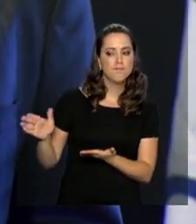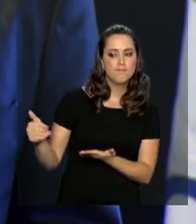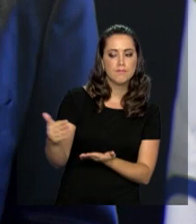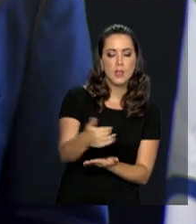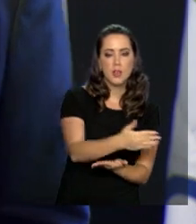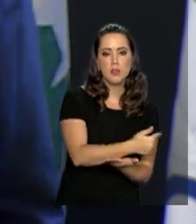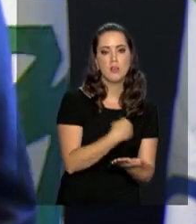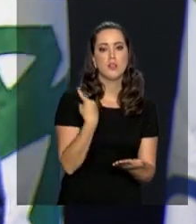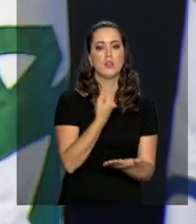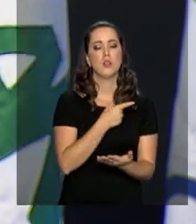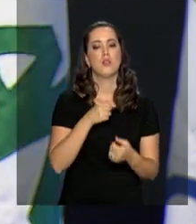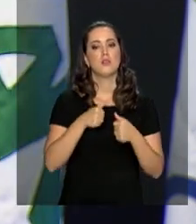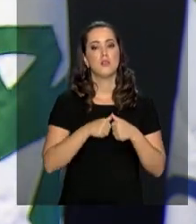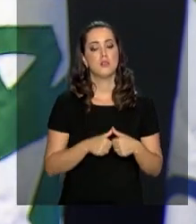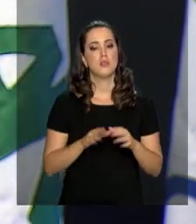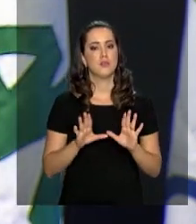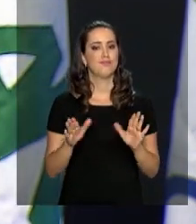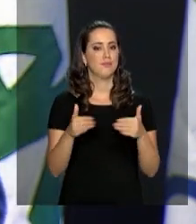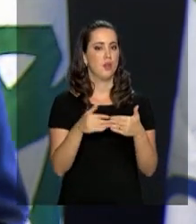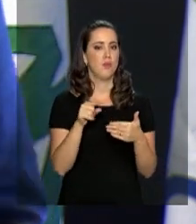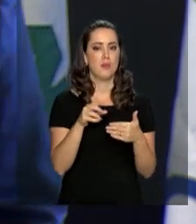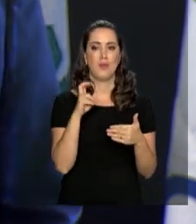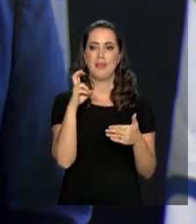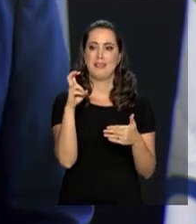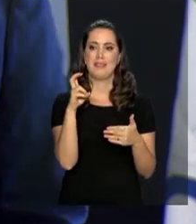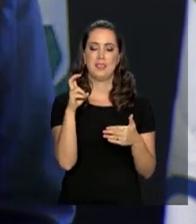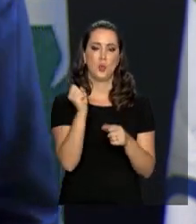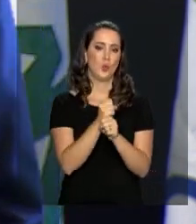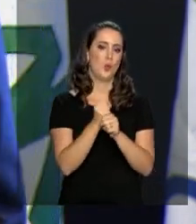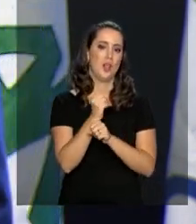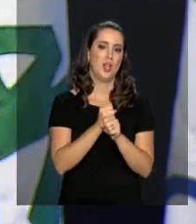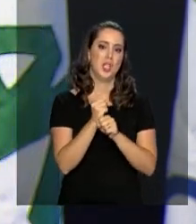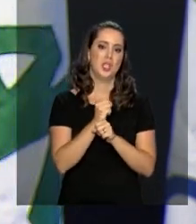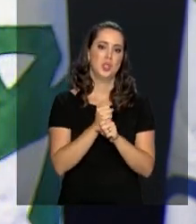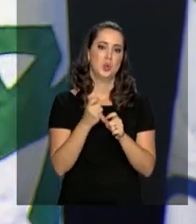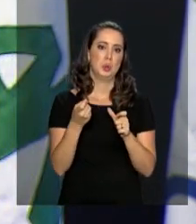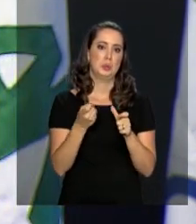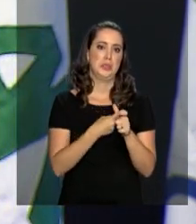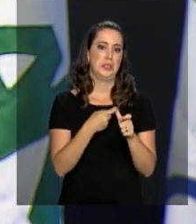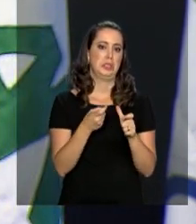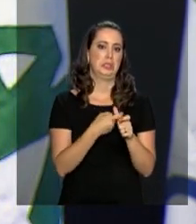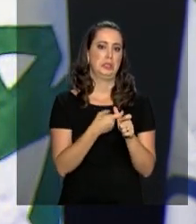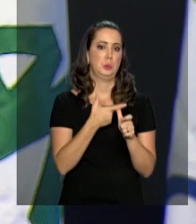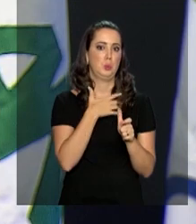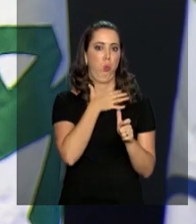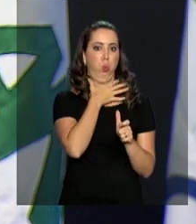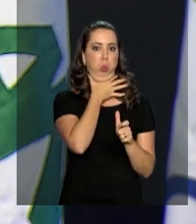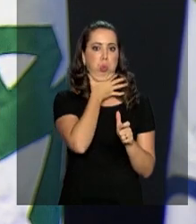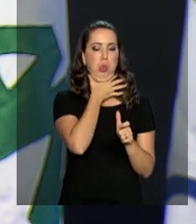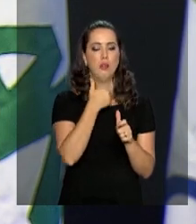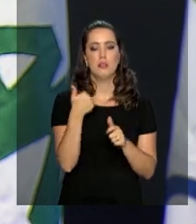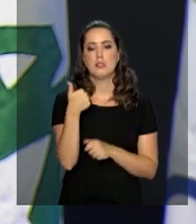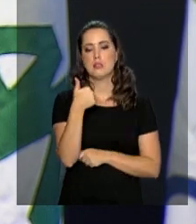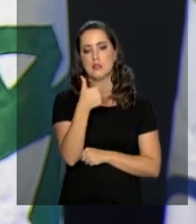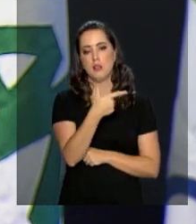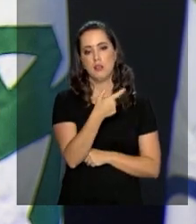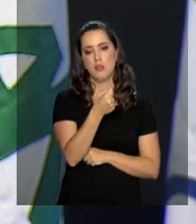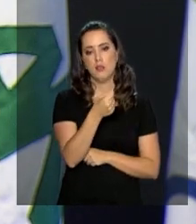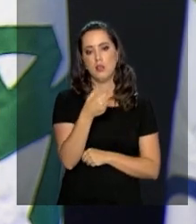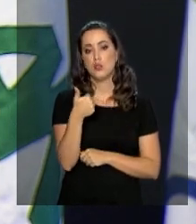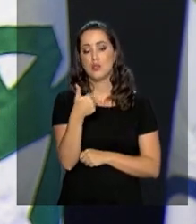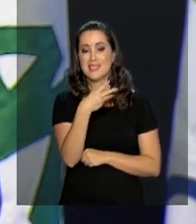nós estamos fechando o quinto ano no vermelho são 120 e 130 bilhões de reais negativos